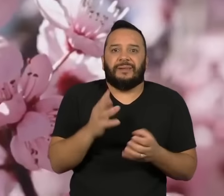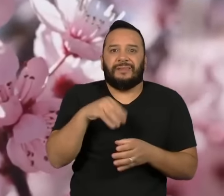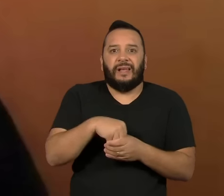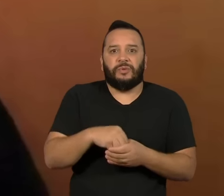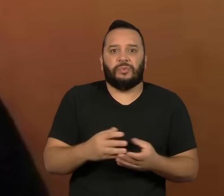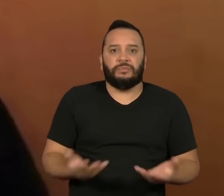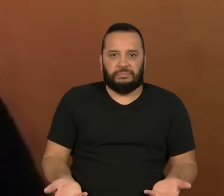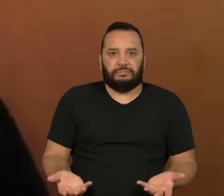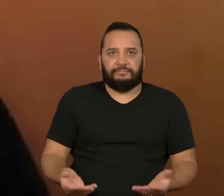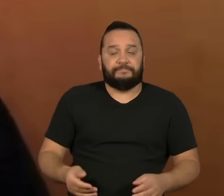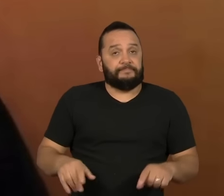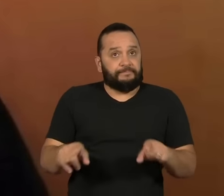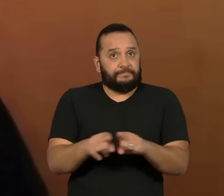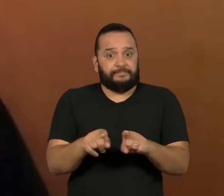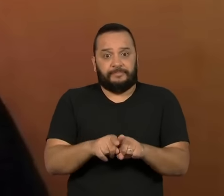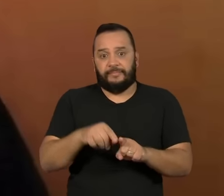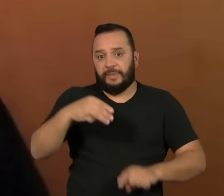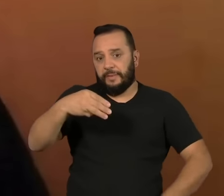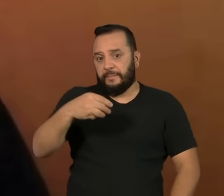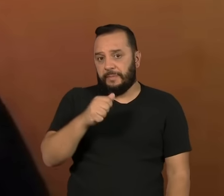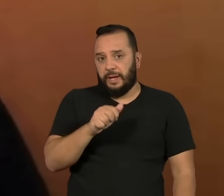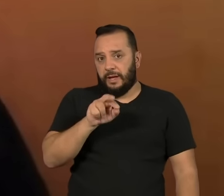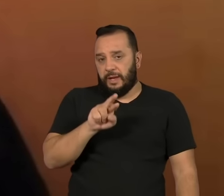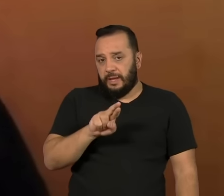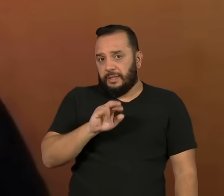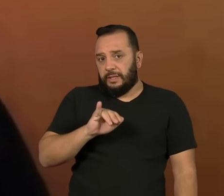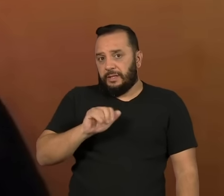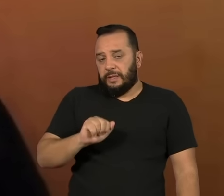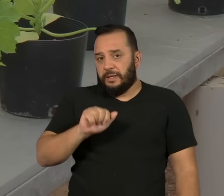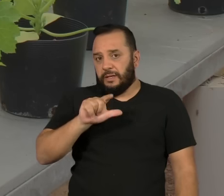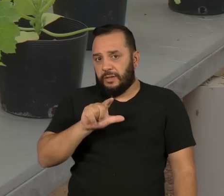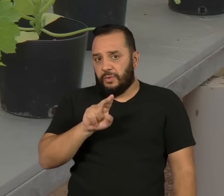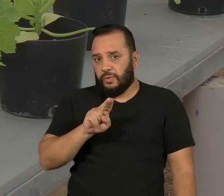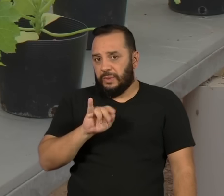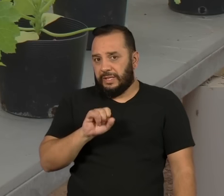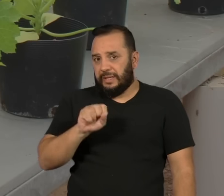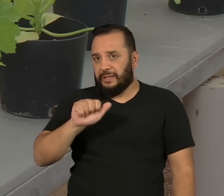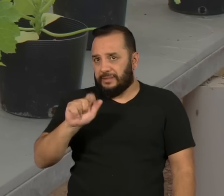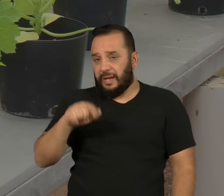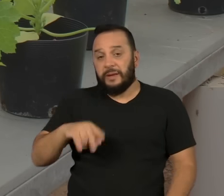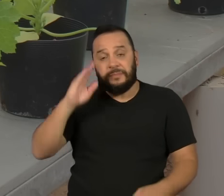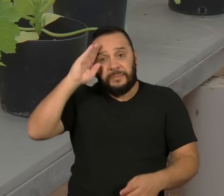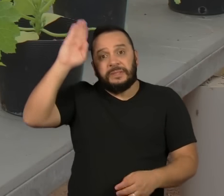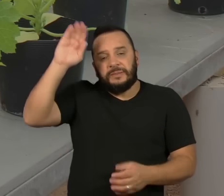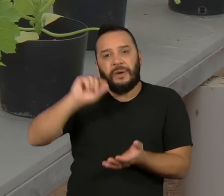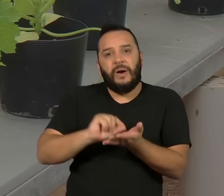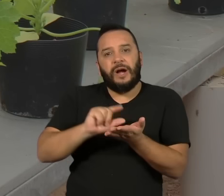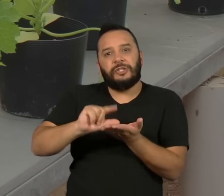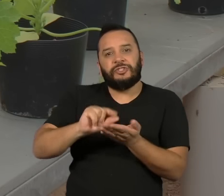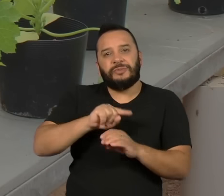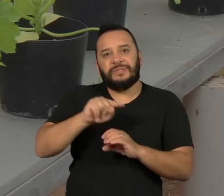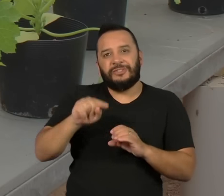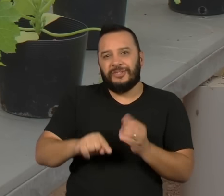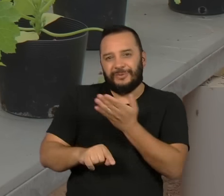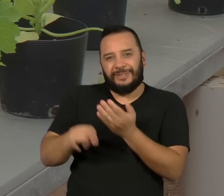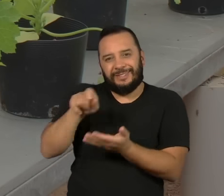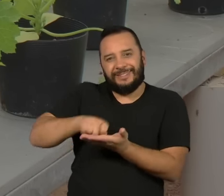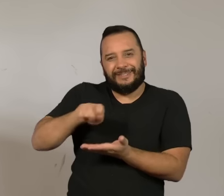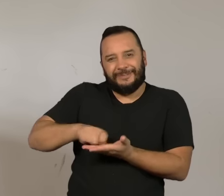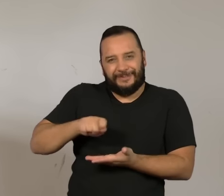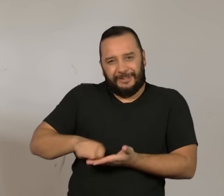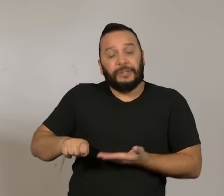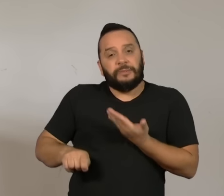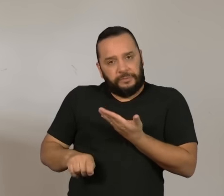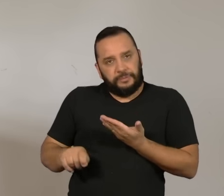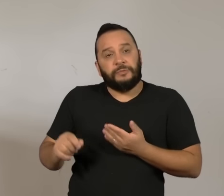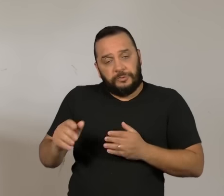A bióloga Maria Luísa Frigero é a principal autora do artigo científico gerado pela pesquisa, publicado